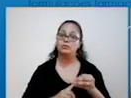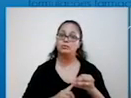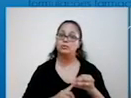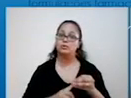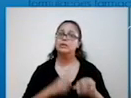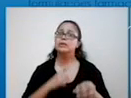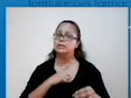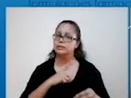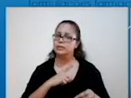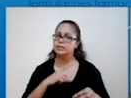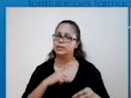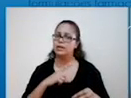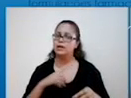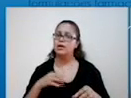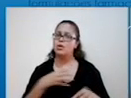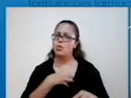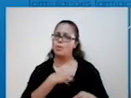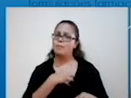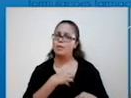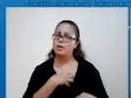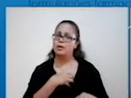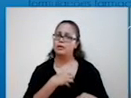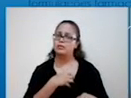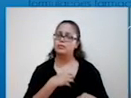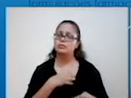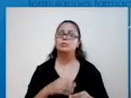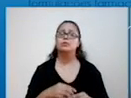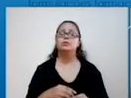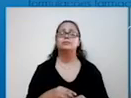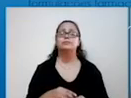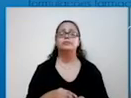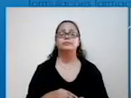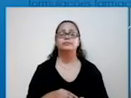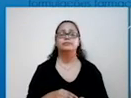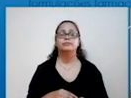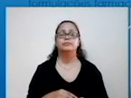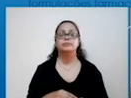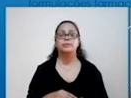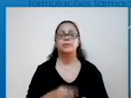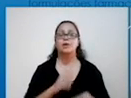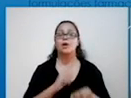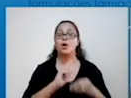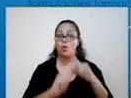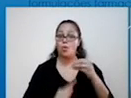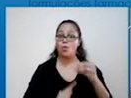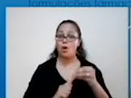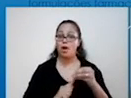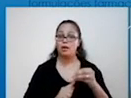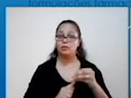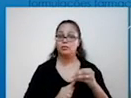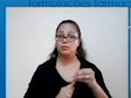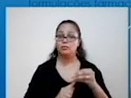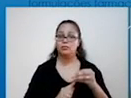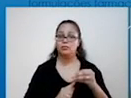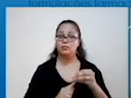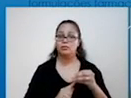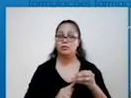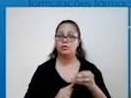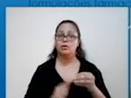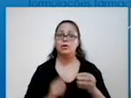quer dizer que ele é o mesmo átomo. Então, o átomo de magnésio ele é um metal leve, de cor